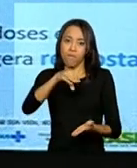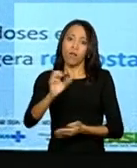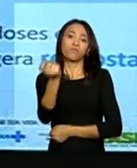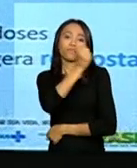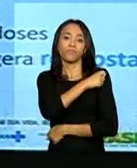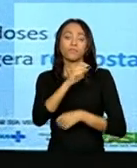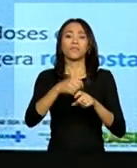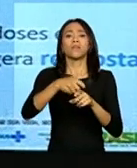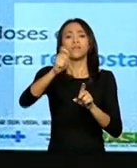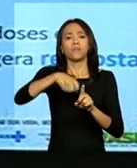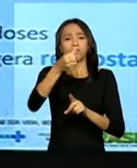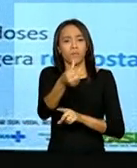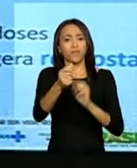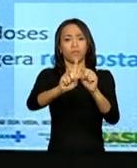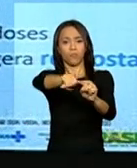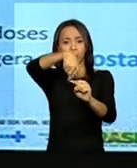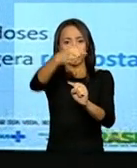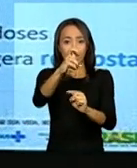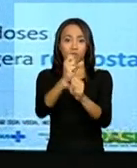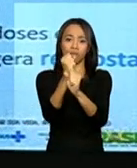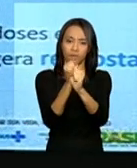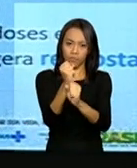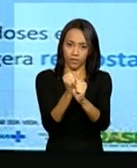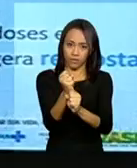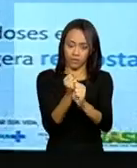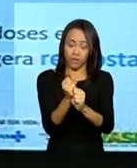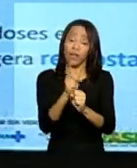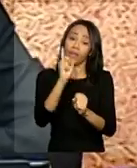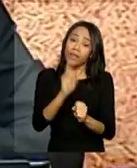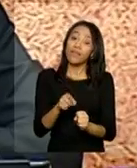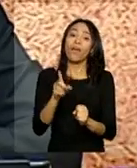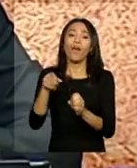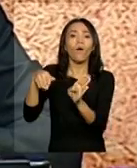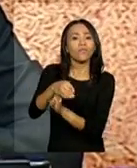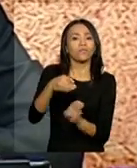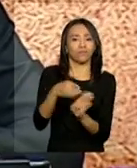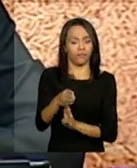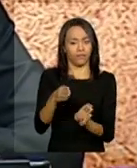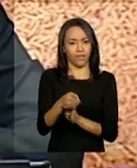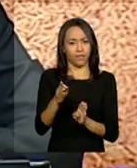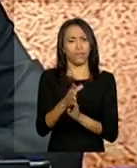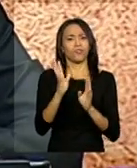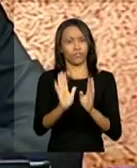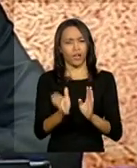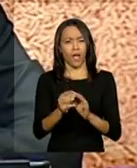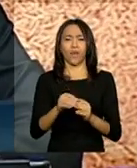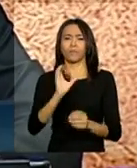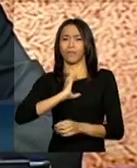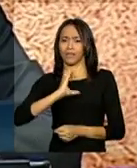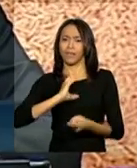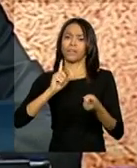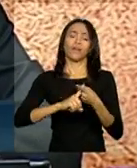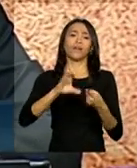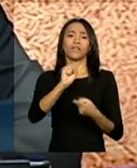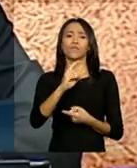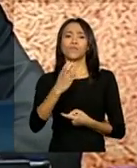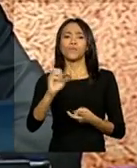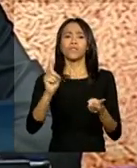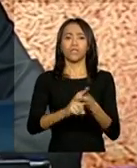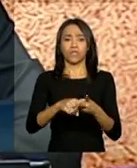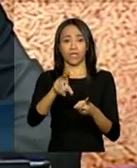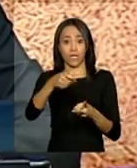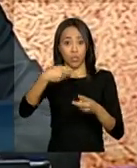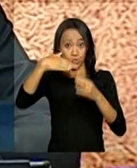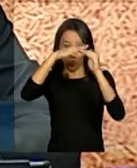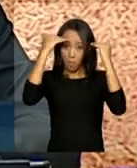ser recomendado pela organização Panamericana de saúde ele já está sendo adotado no Canadá na Suíça no México e na Colômbia